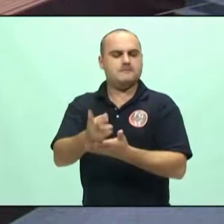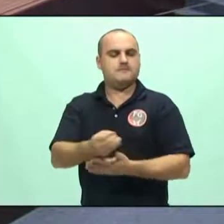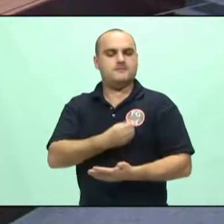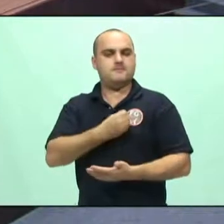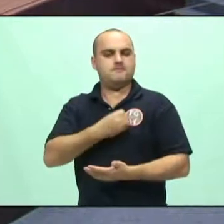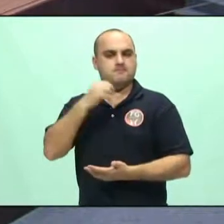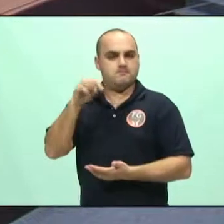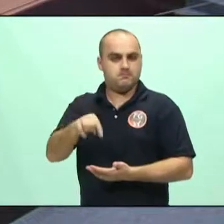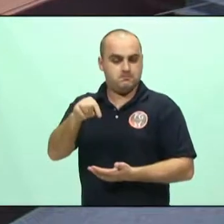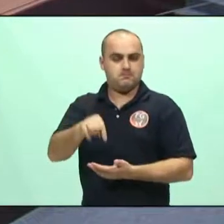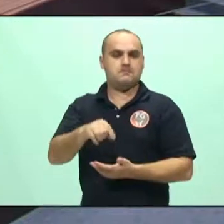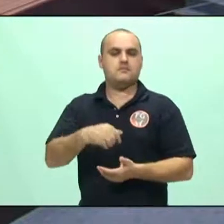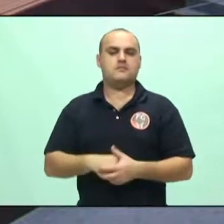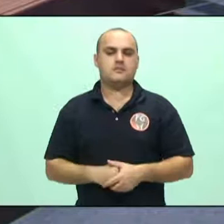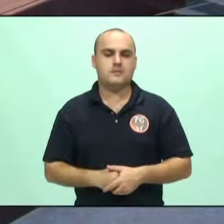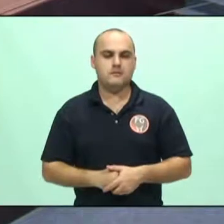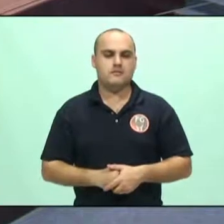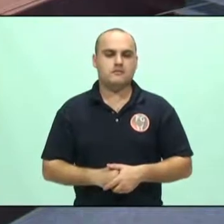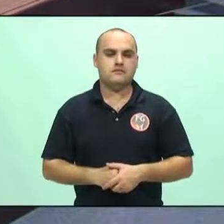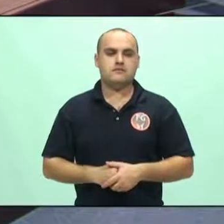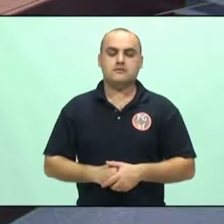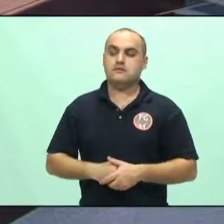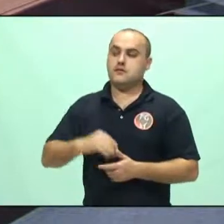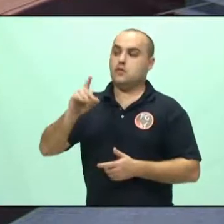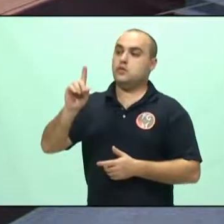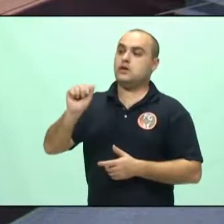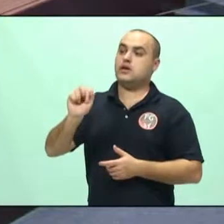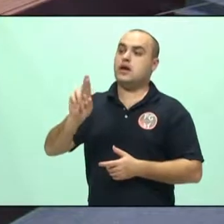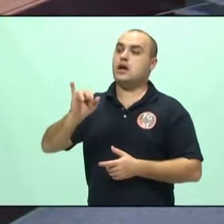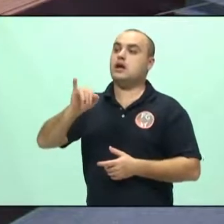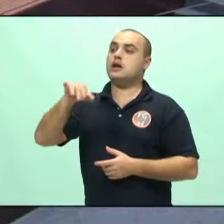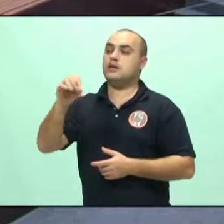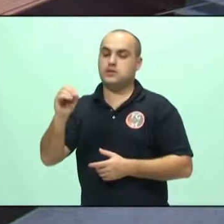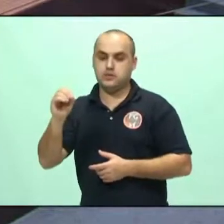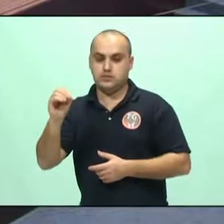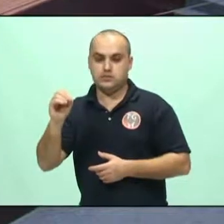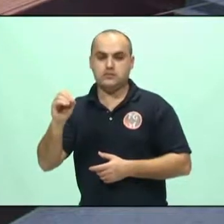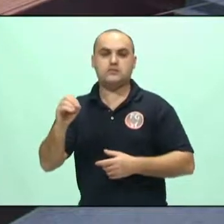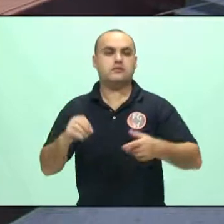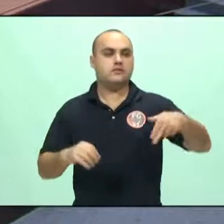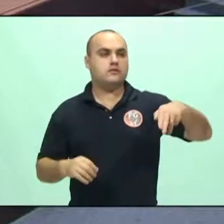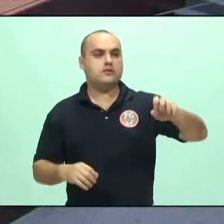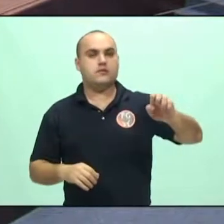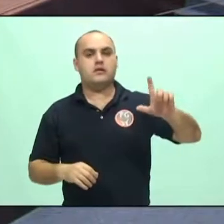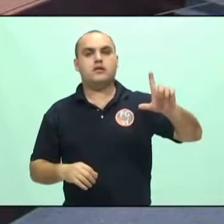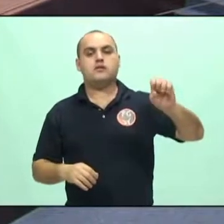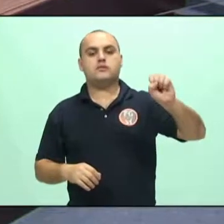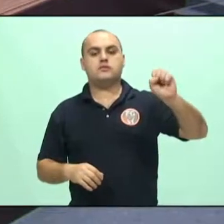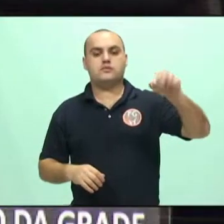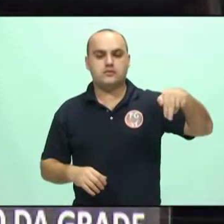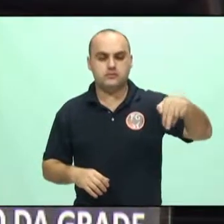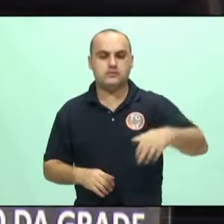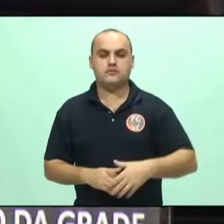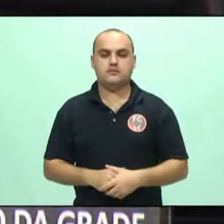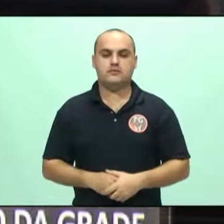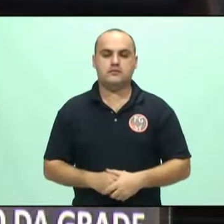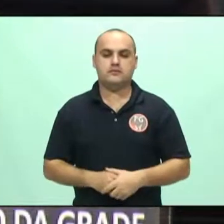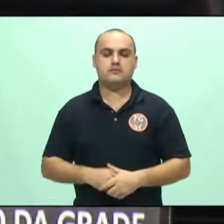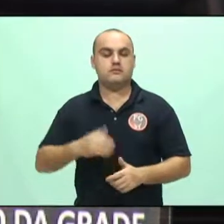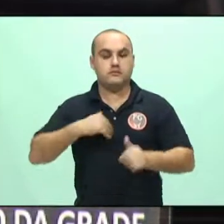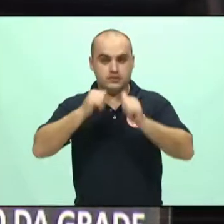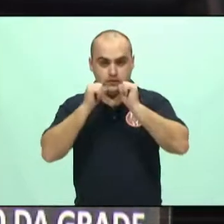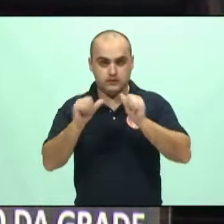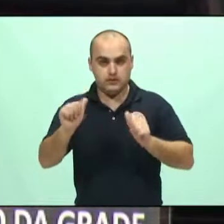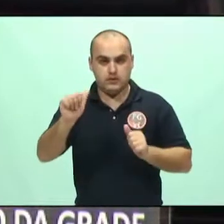auditório o nosso amigo Dario Silva Nelson sempre Vereador e a minha